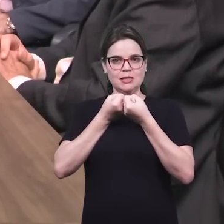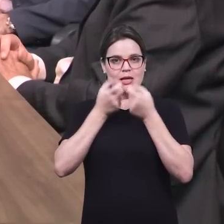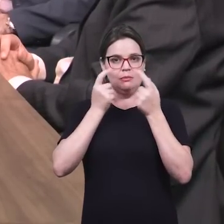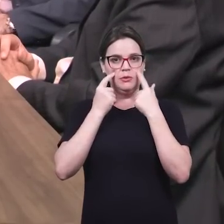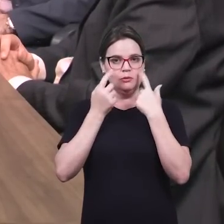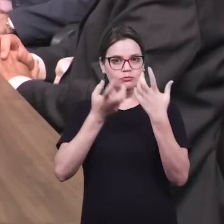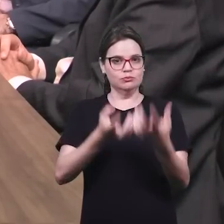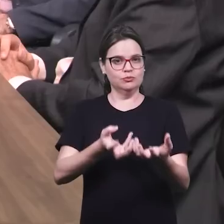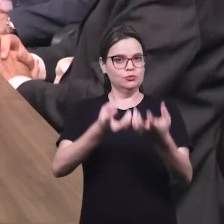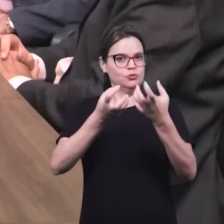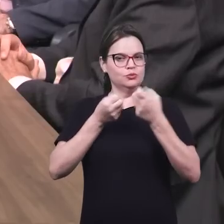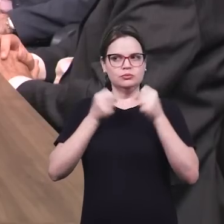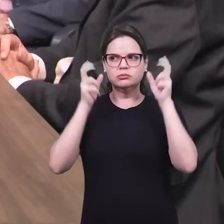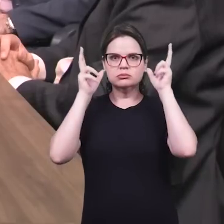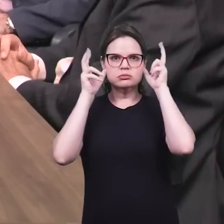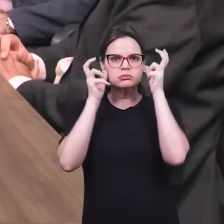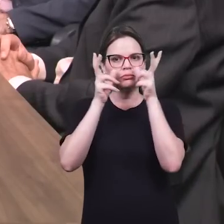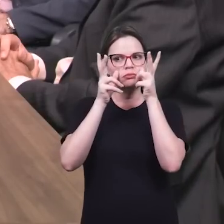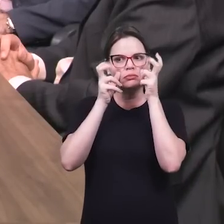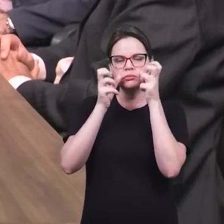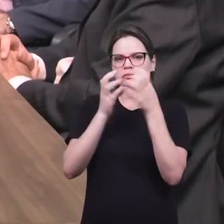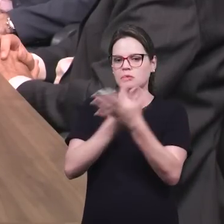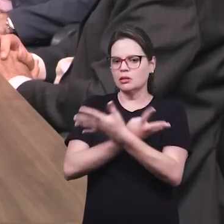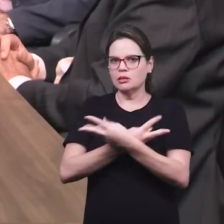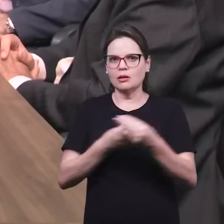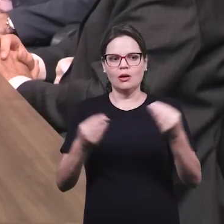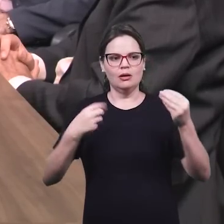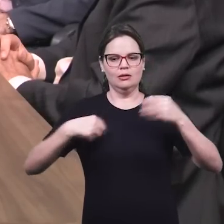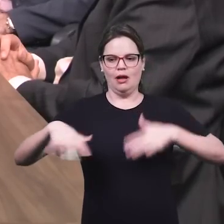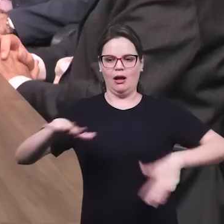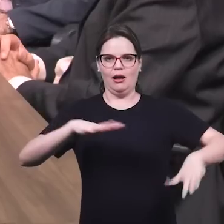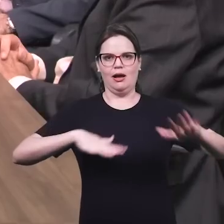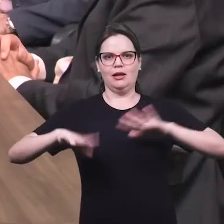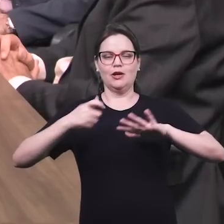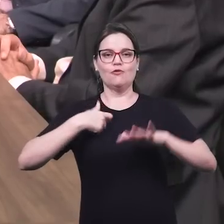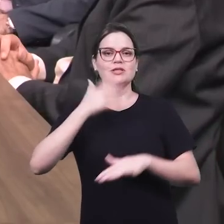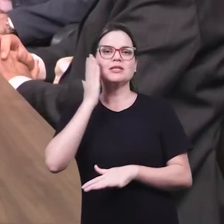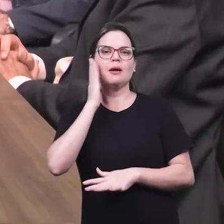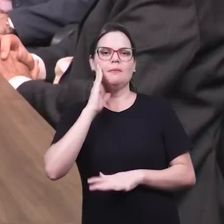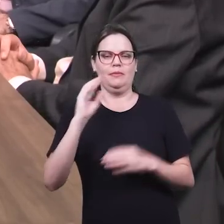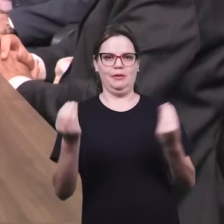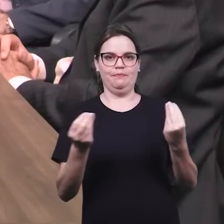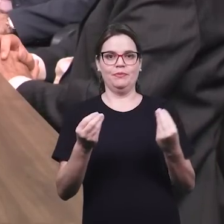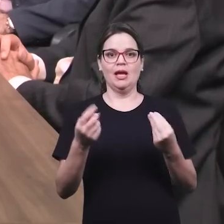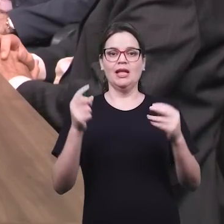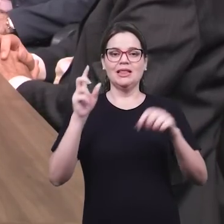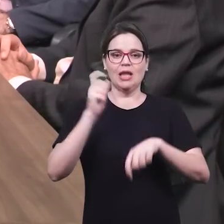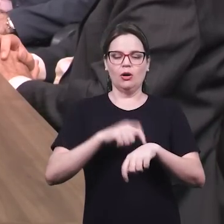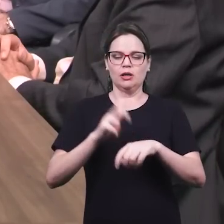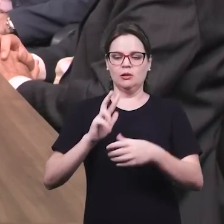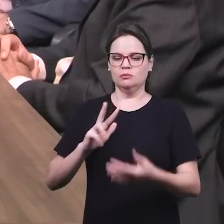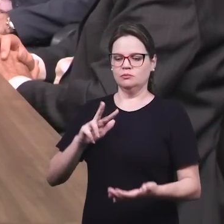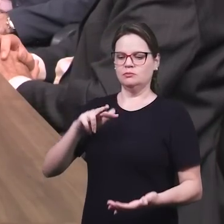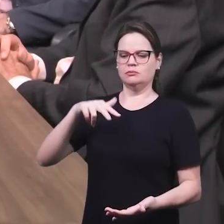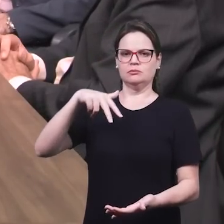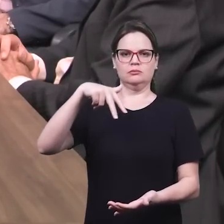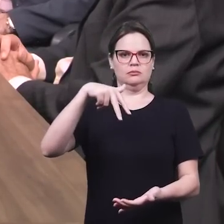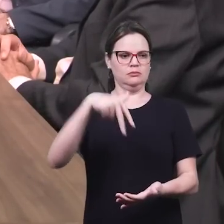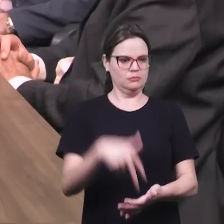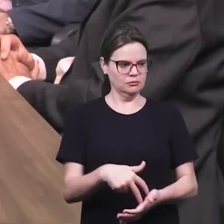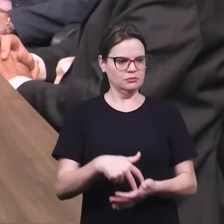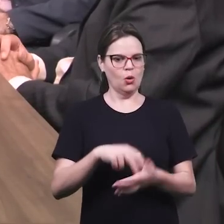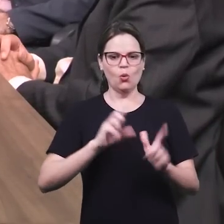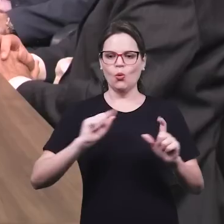ter noção daquilo que está à nossa volta, e a partir daí nós vamos interpretar e fazer as tomadas